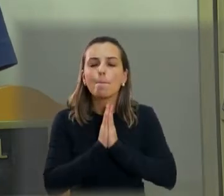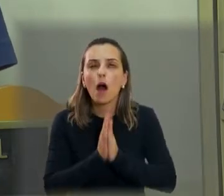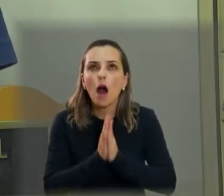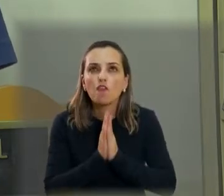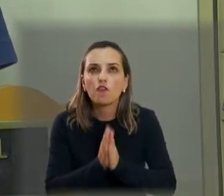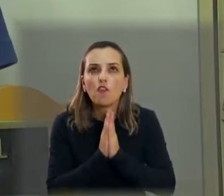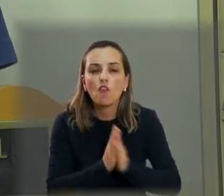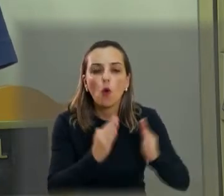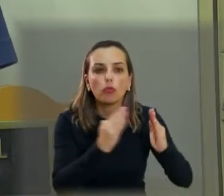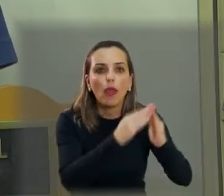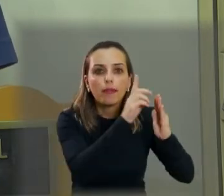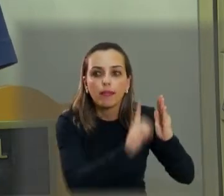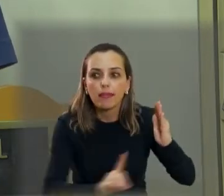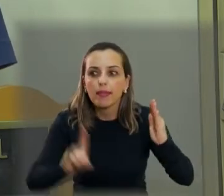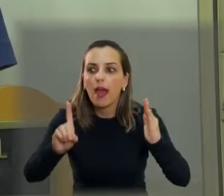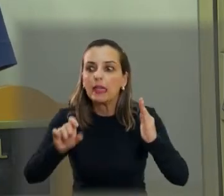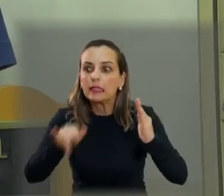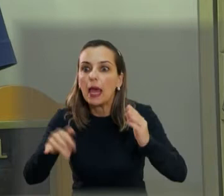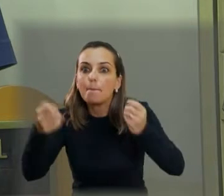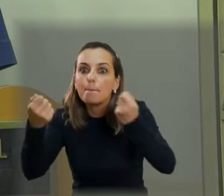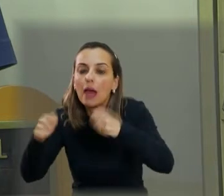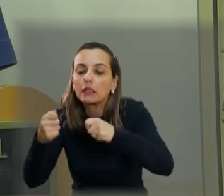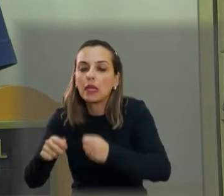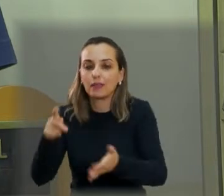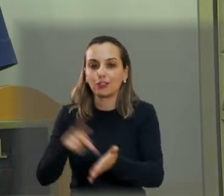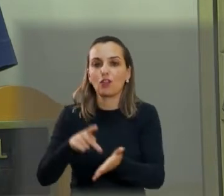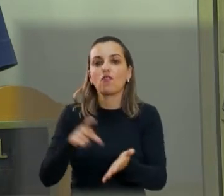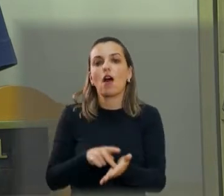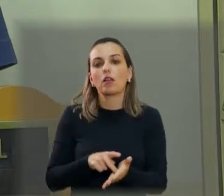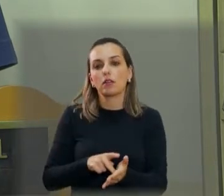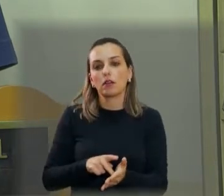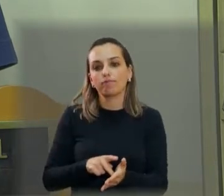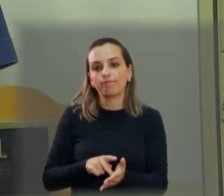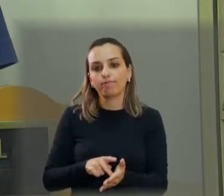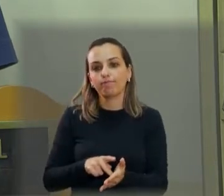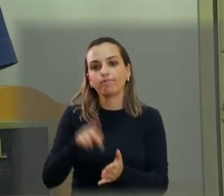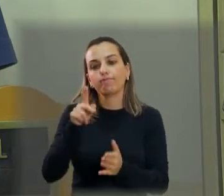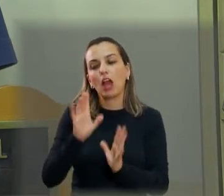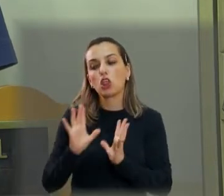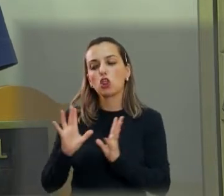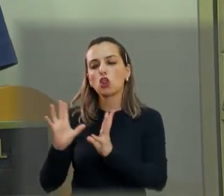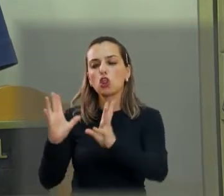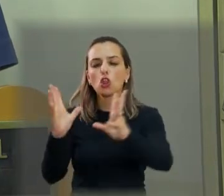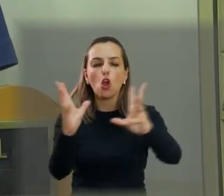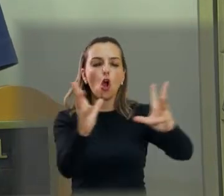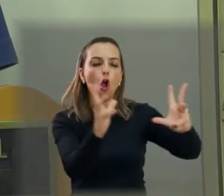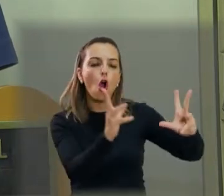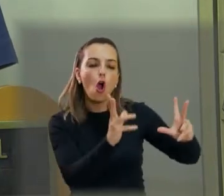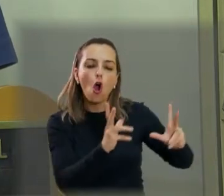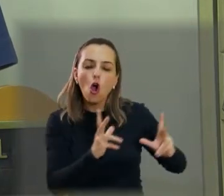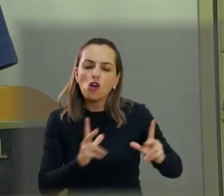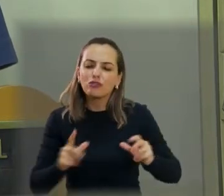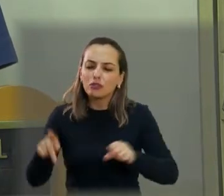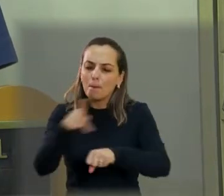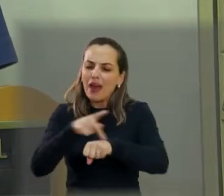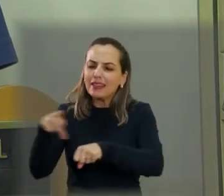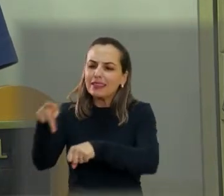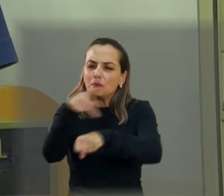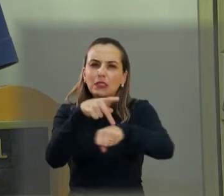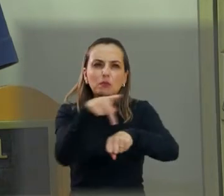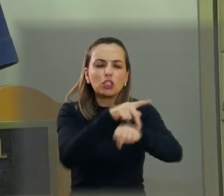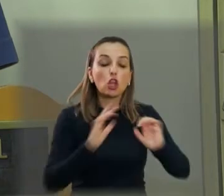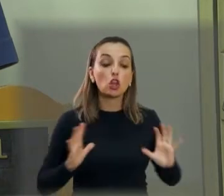o essencial, é o que a gente tem ouvido de todos os parceiros, de todos os países. Hoje